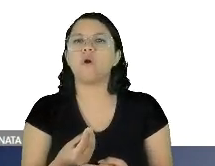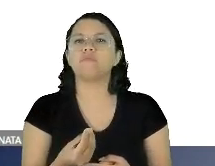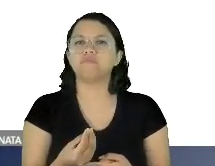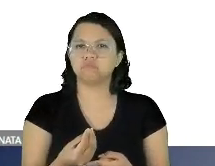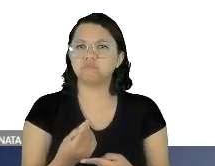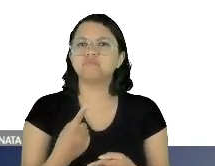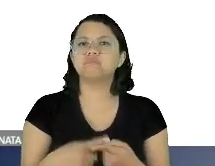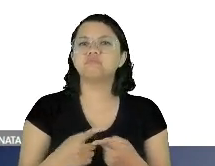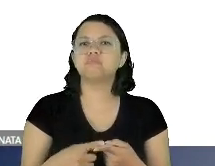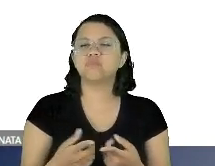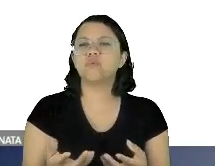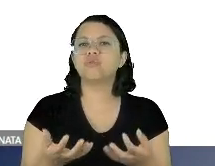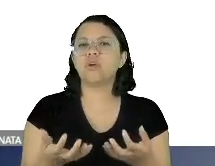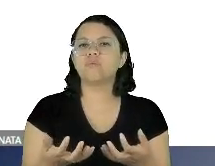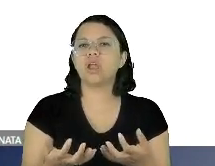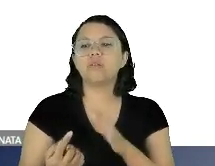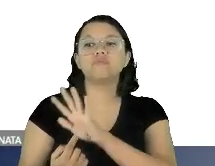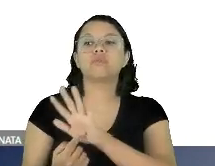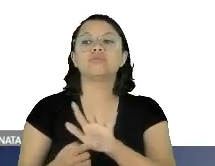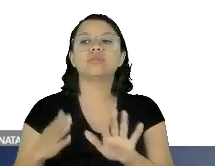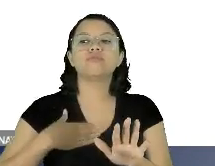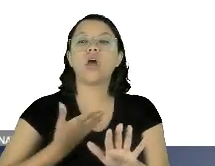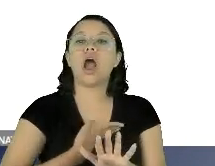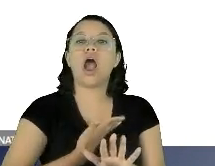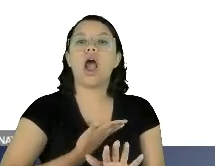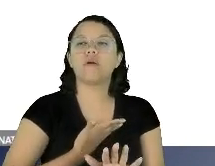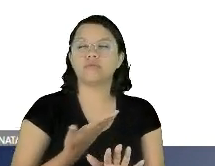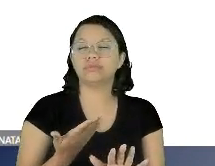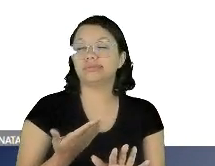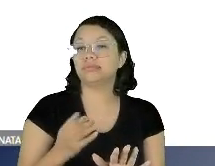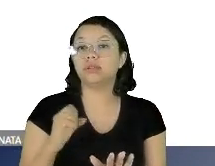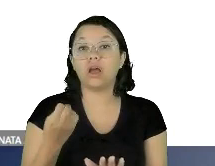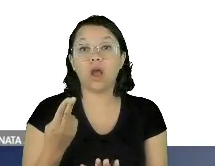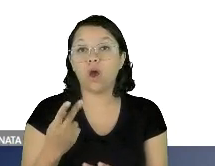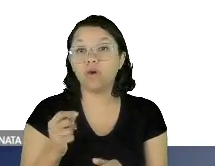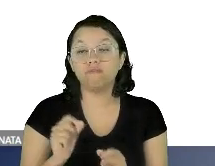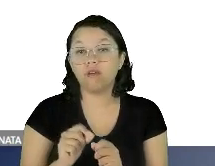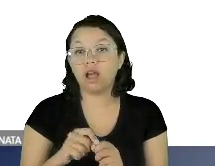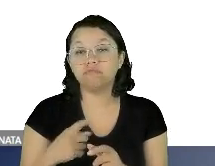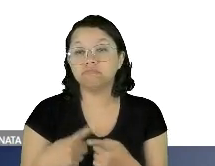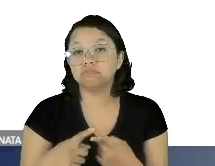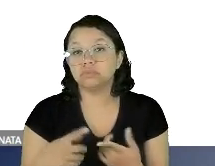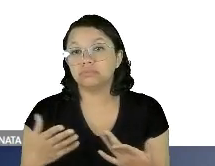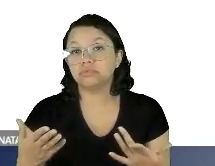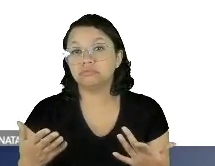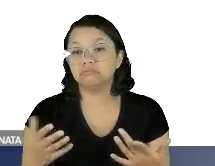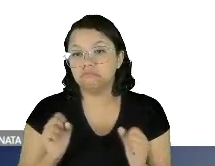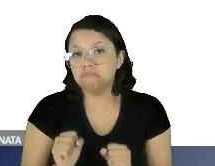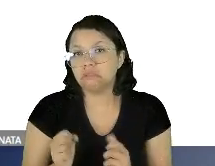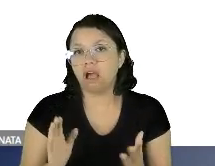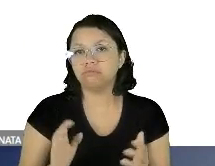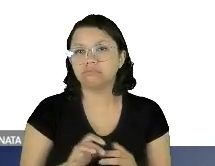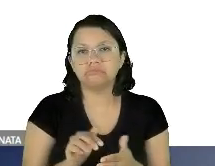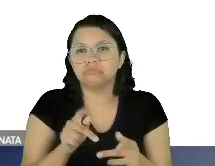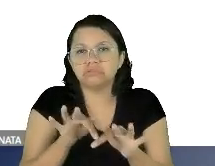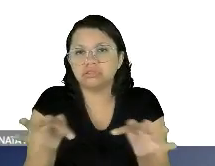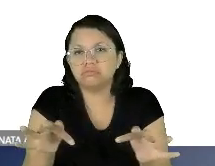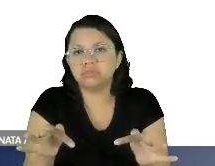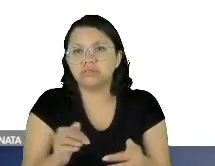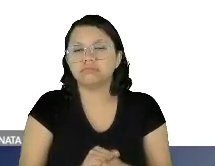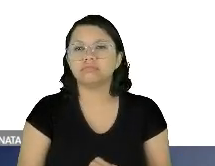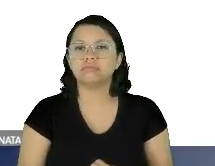quero me exibir para os meus amigos, ou faço porque eu posso. Simplesmente